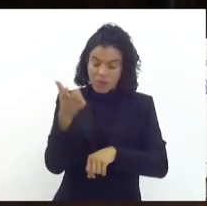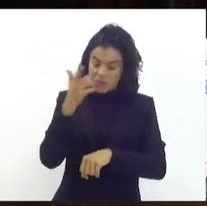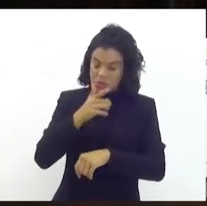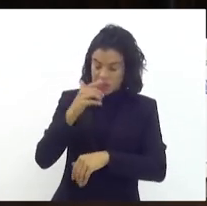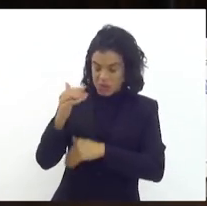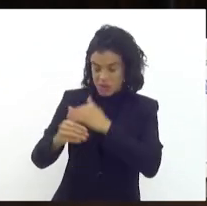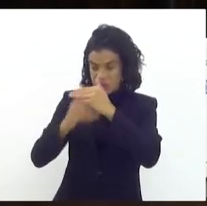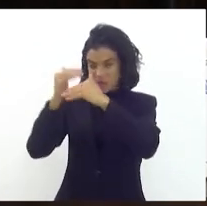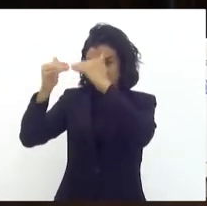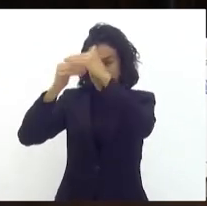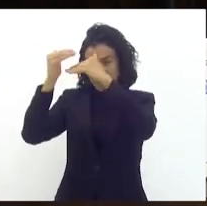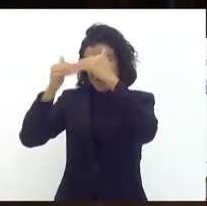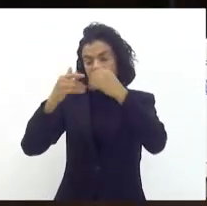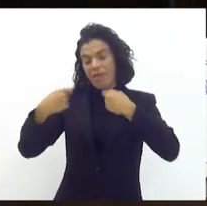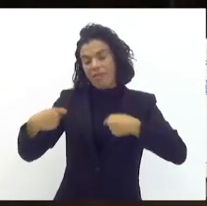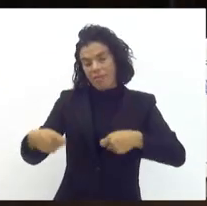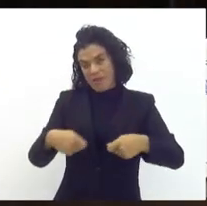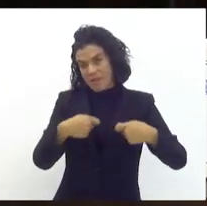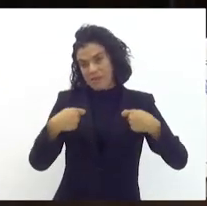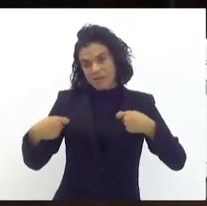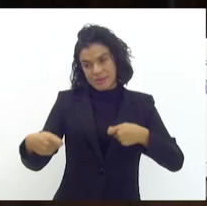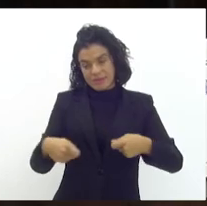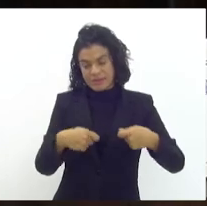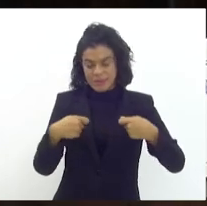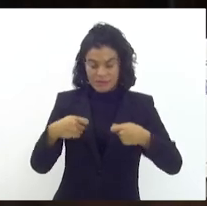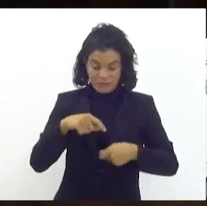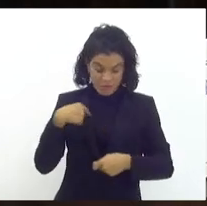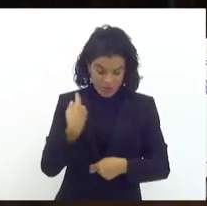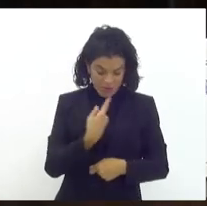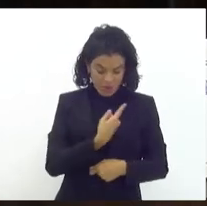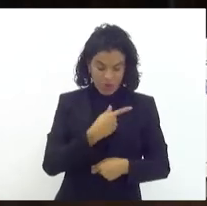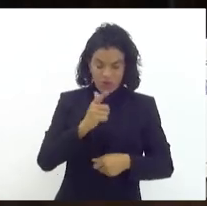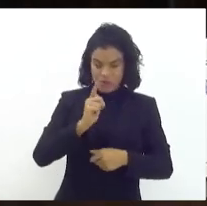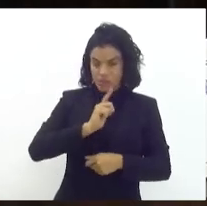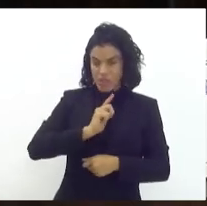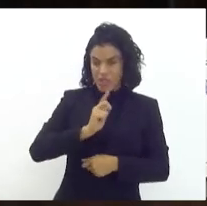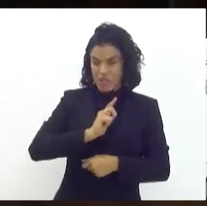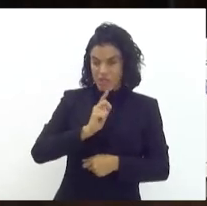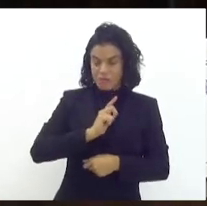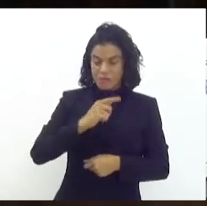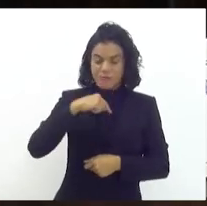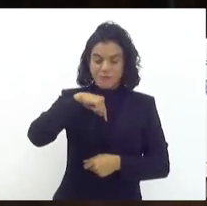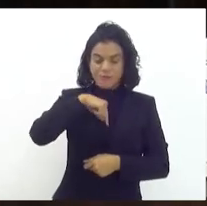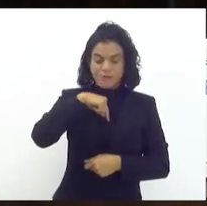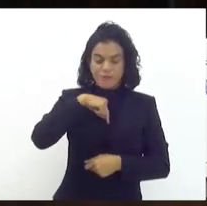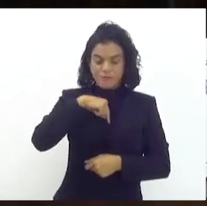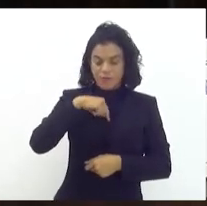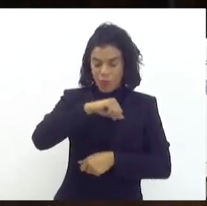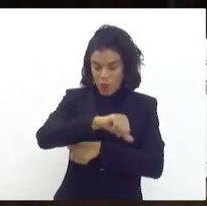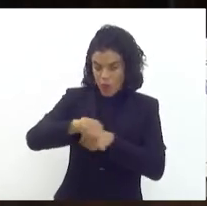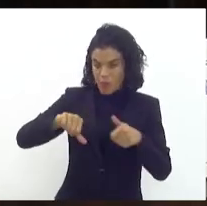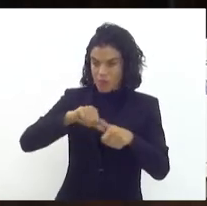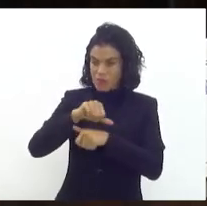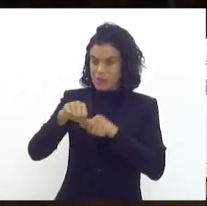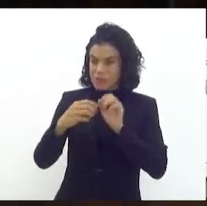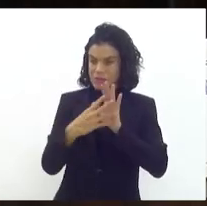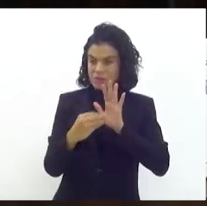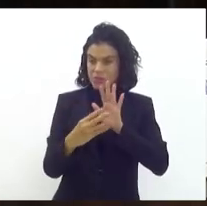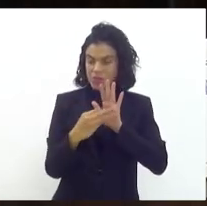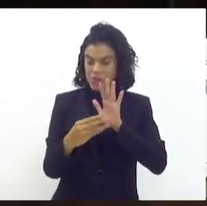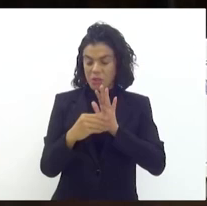se desenvolver é necessário que nós tenhamos uma mudança desse modelo